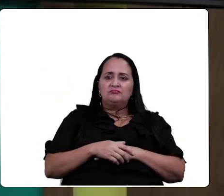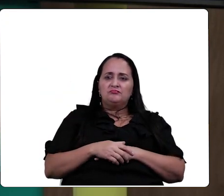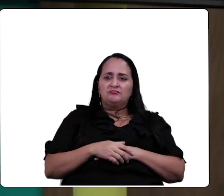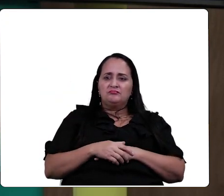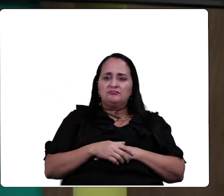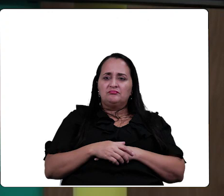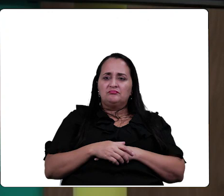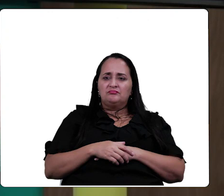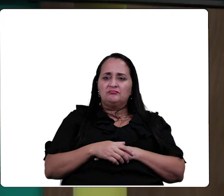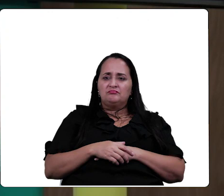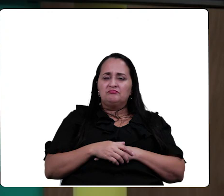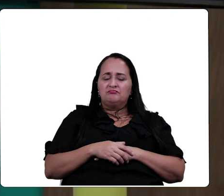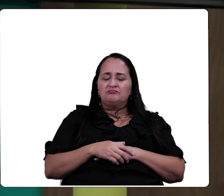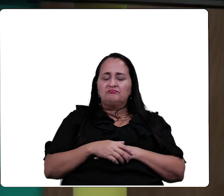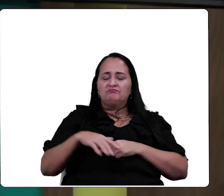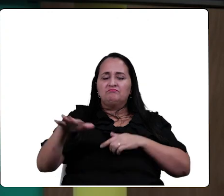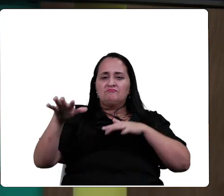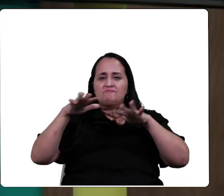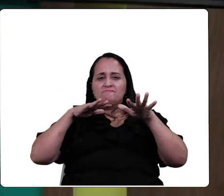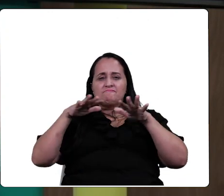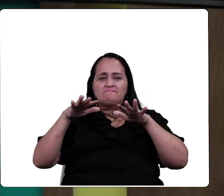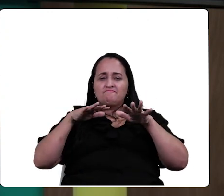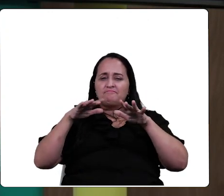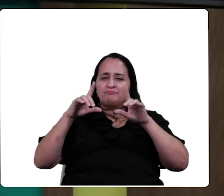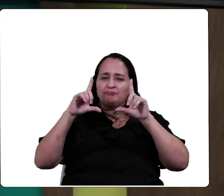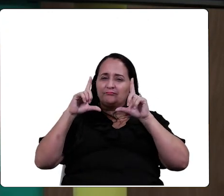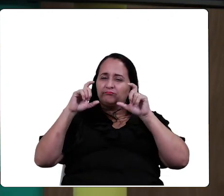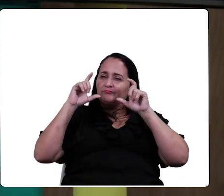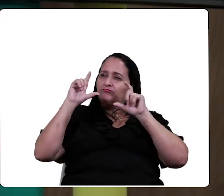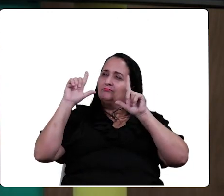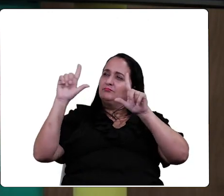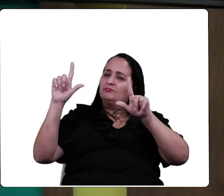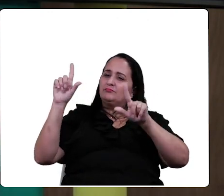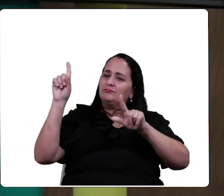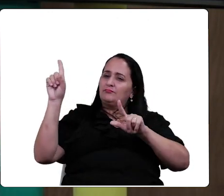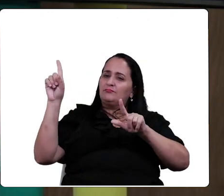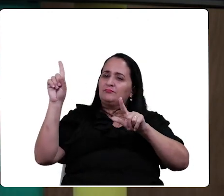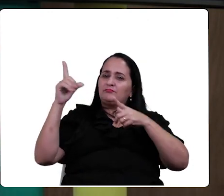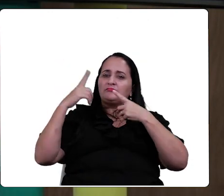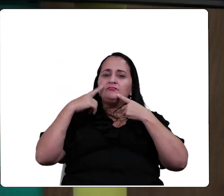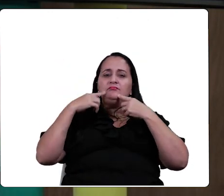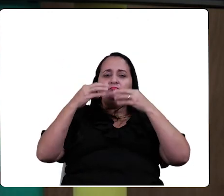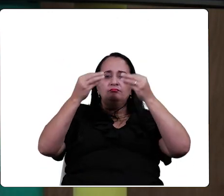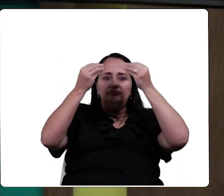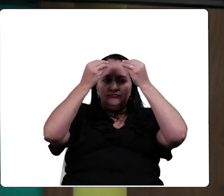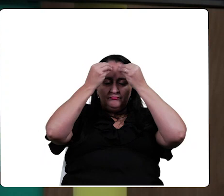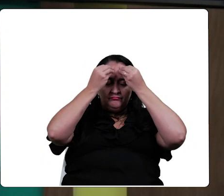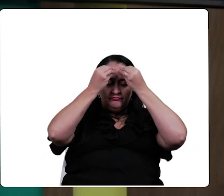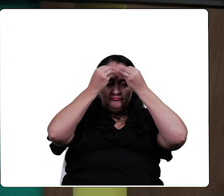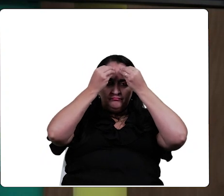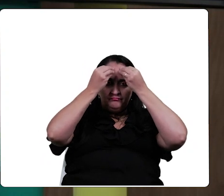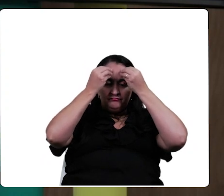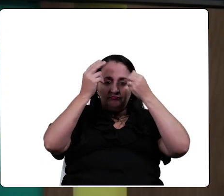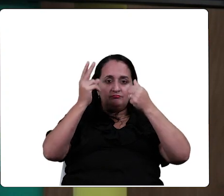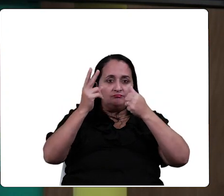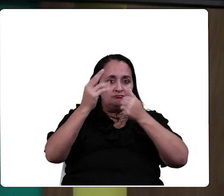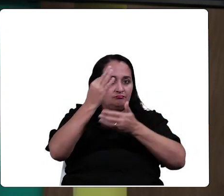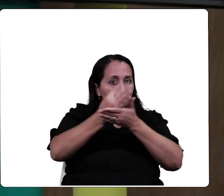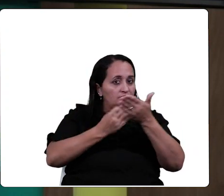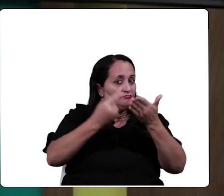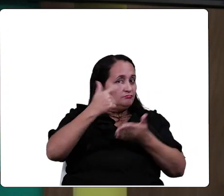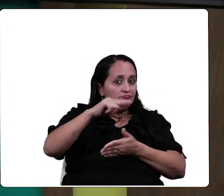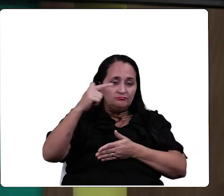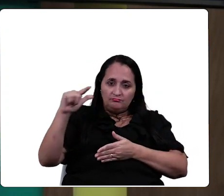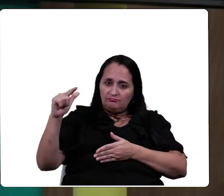esse movimento aqui, registrado na charge como linguagem não verbal, ele indica